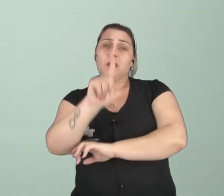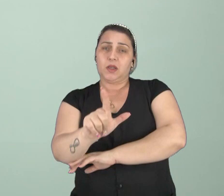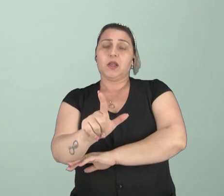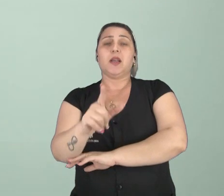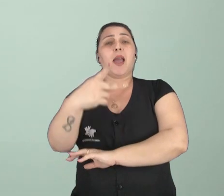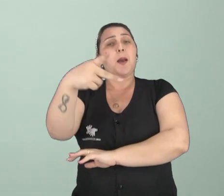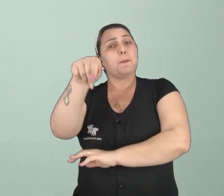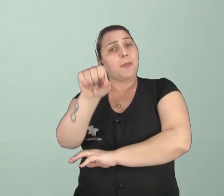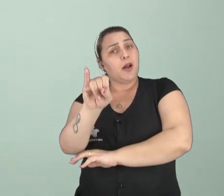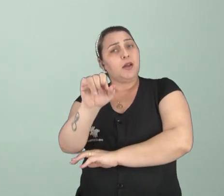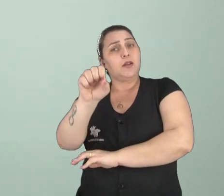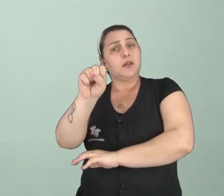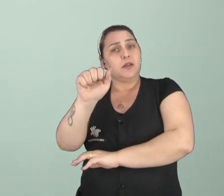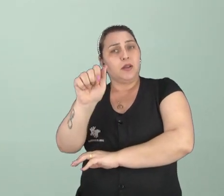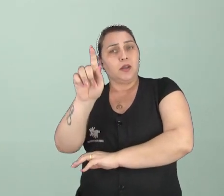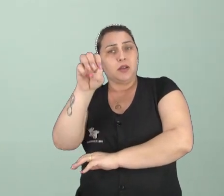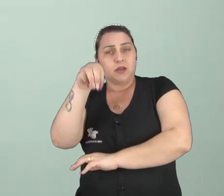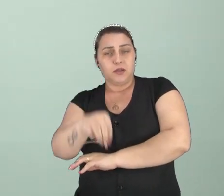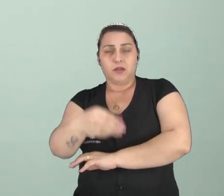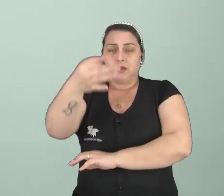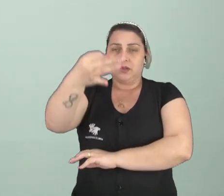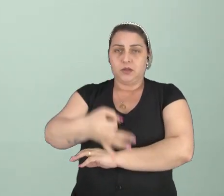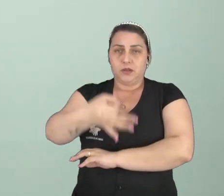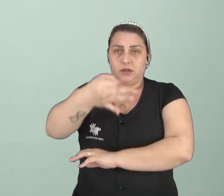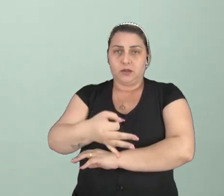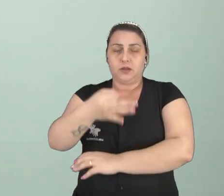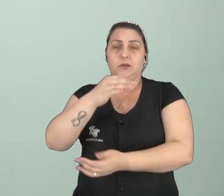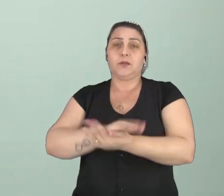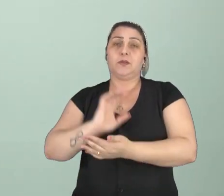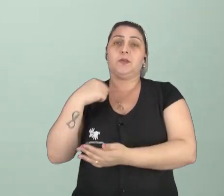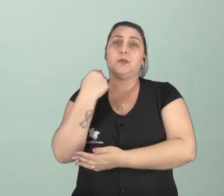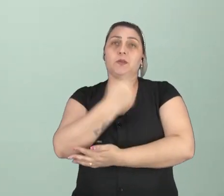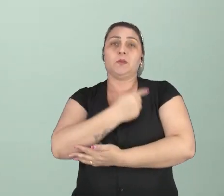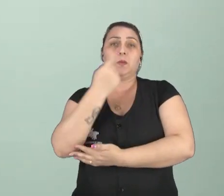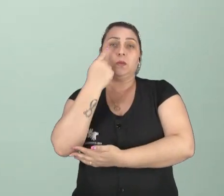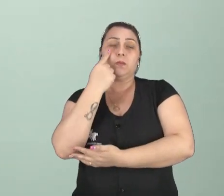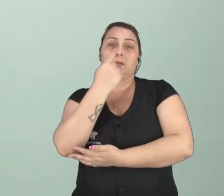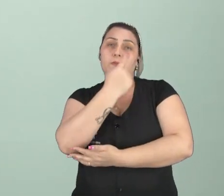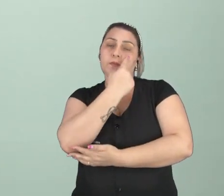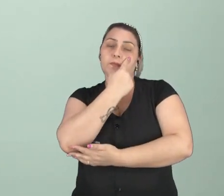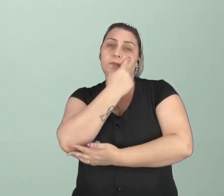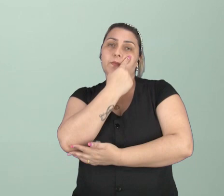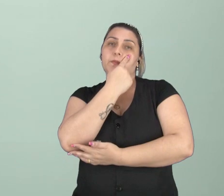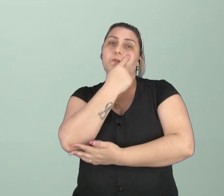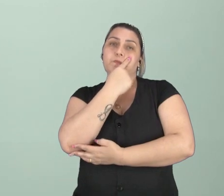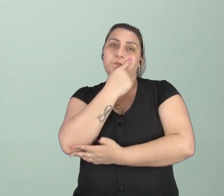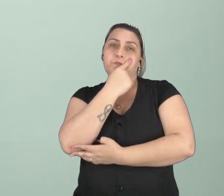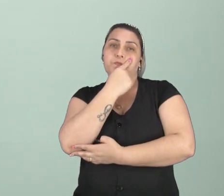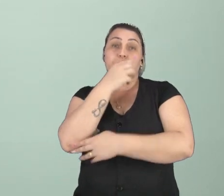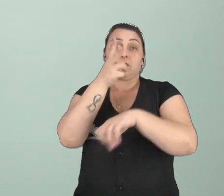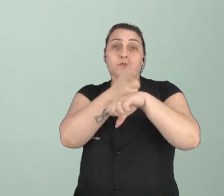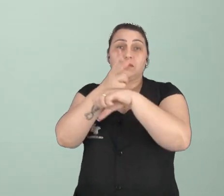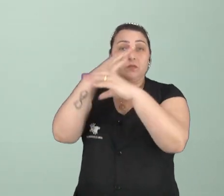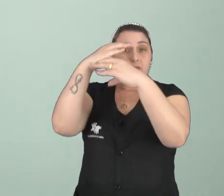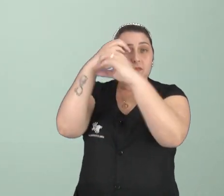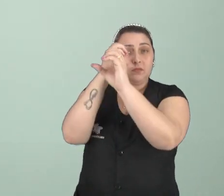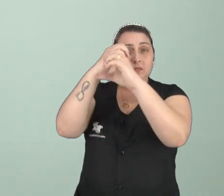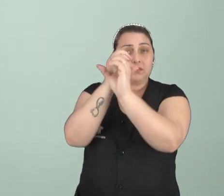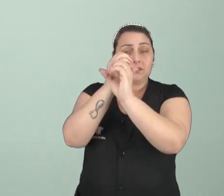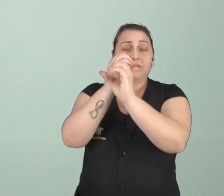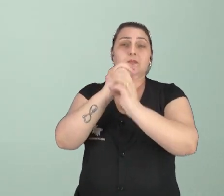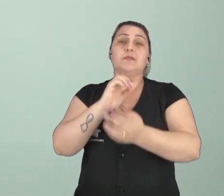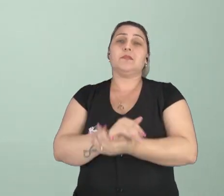consegue captar é uma paisagem, certo? Então, os nossos olhos, eles são câmeras fotográficas